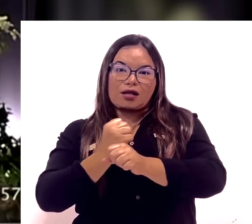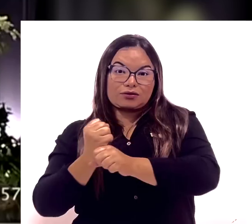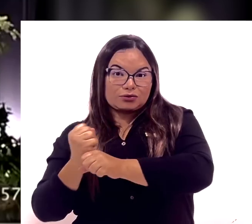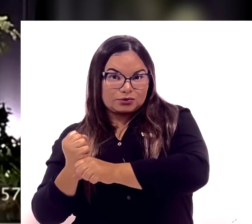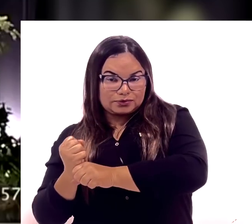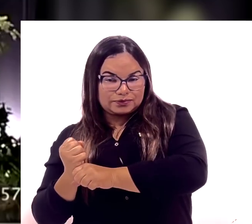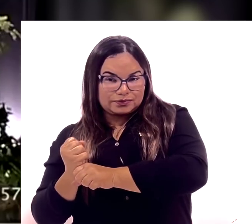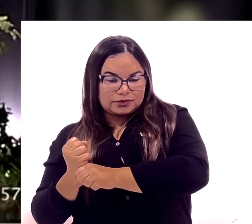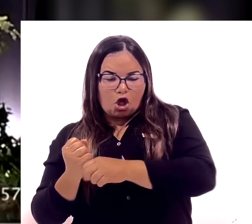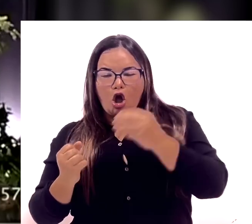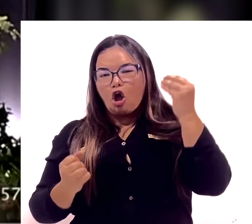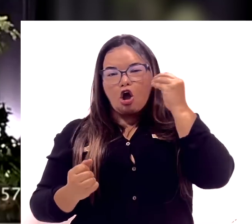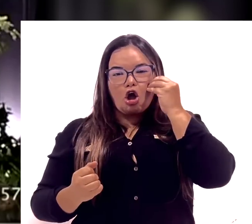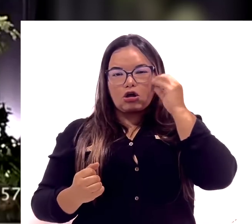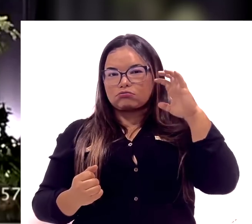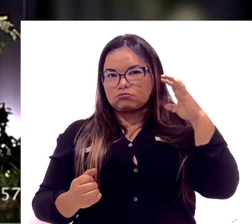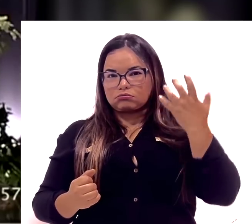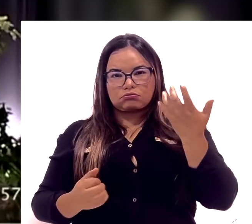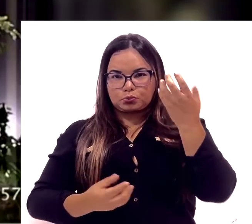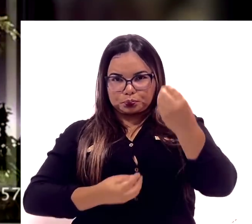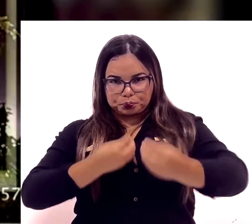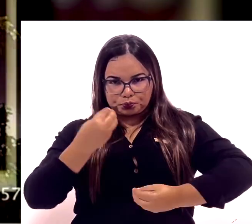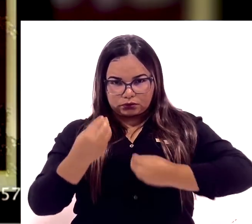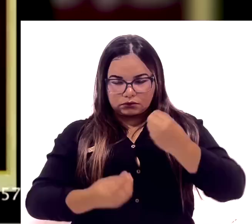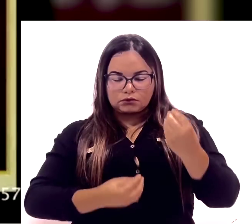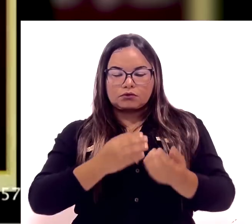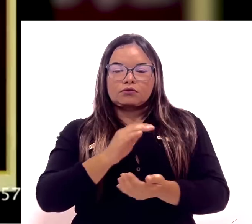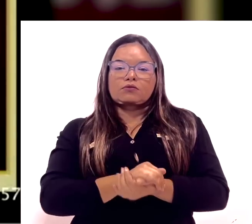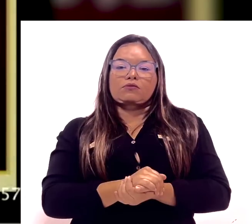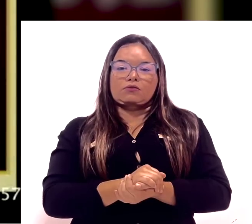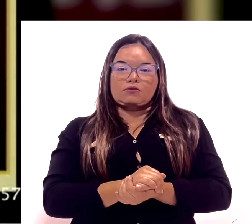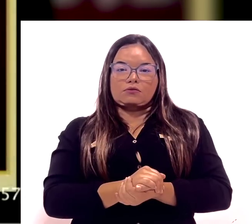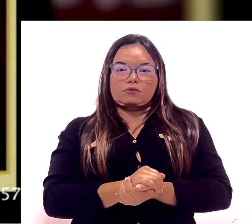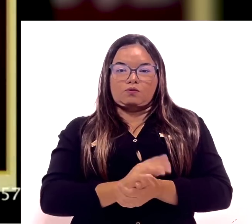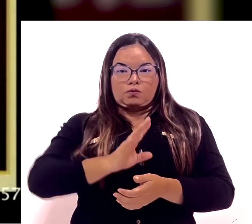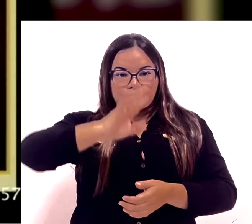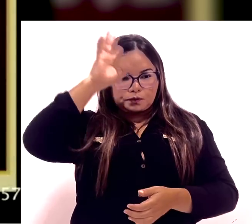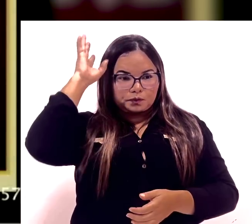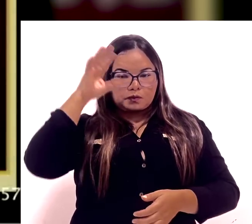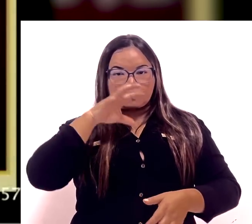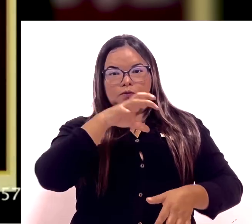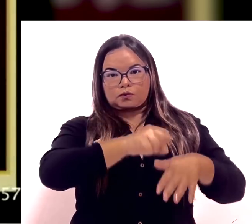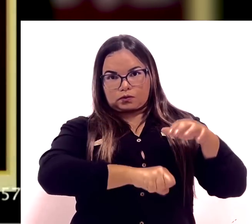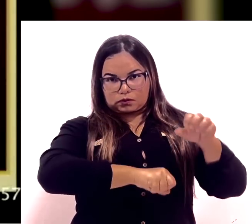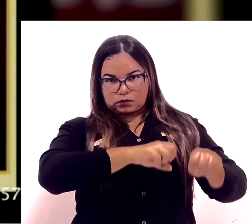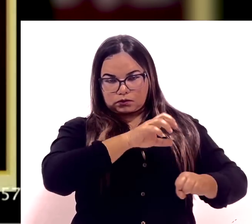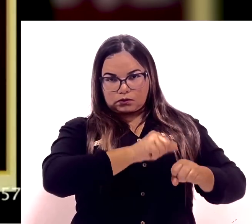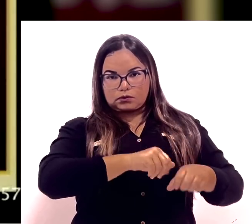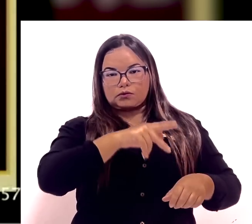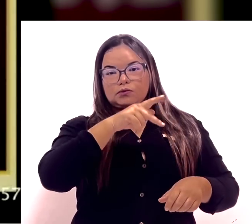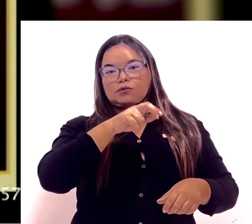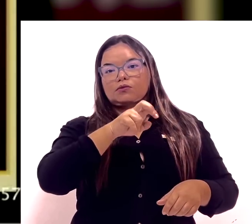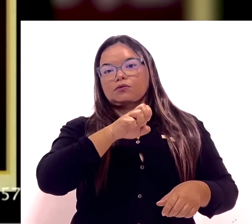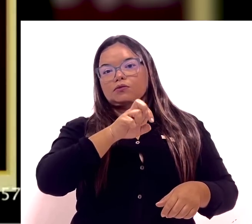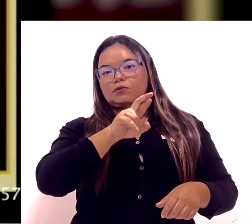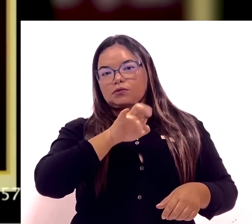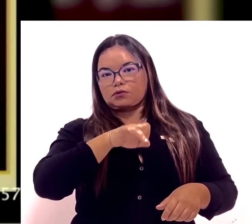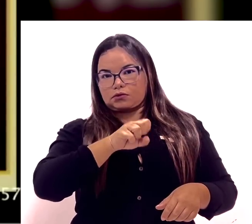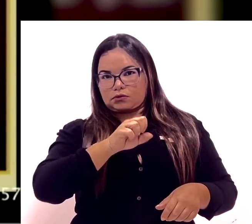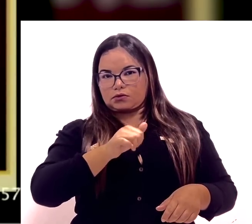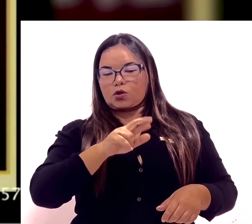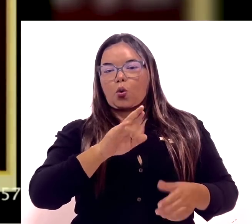Vamos solucionar isso. Com a conquista de Roma por Belisário, começa a história da Idade